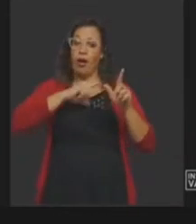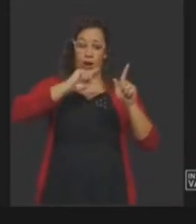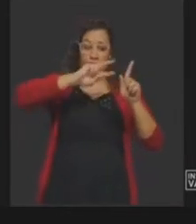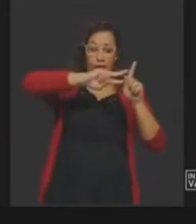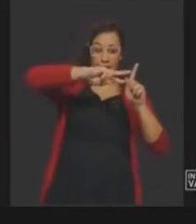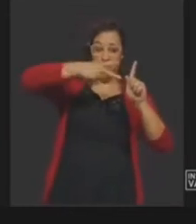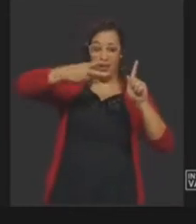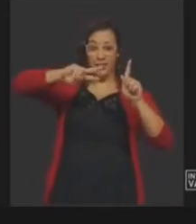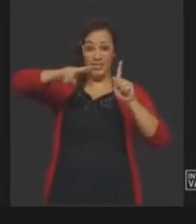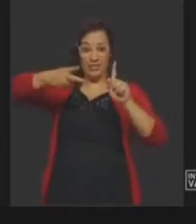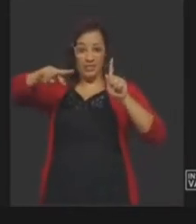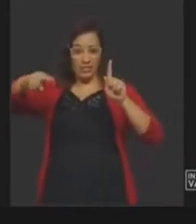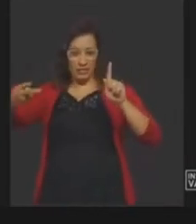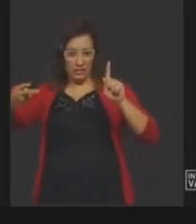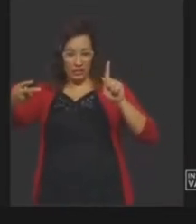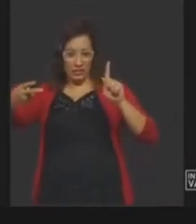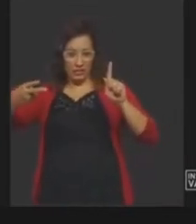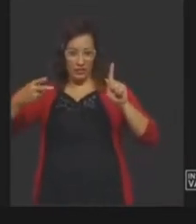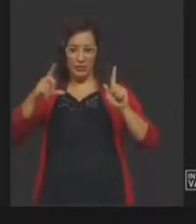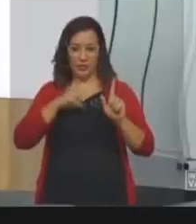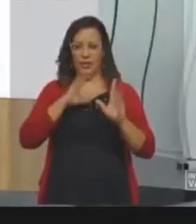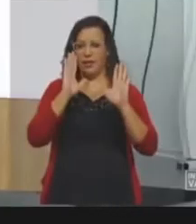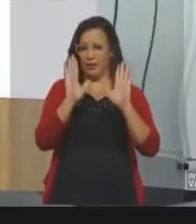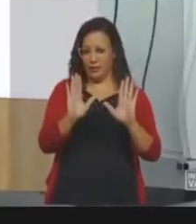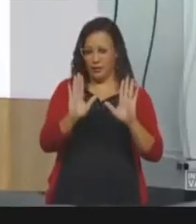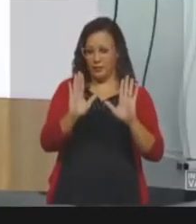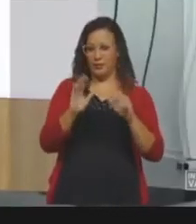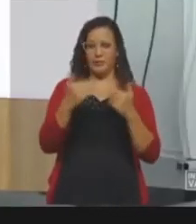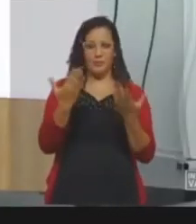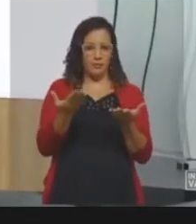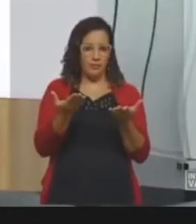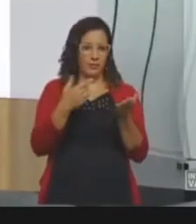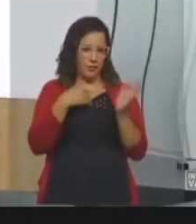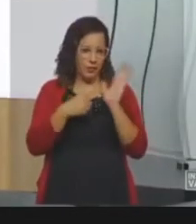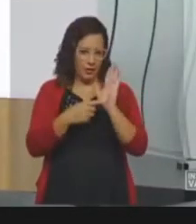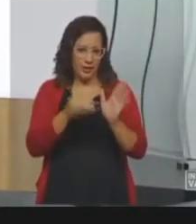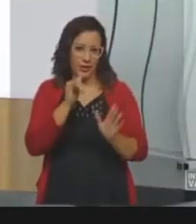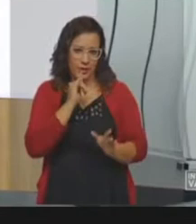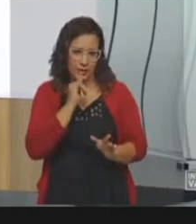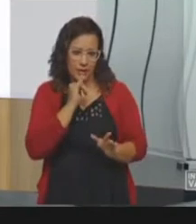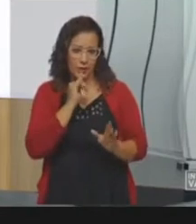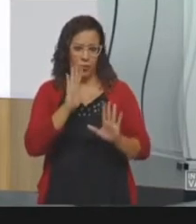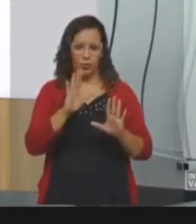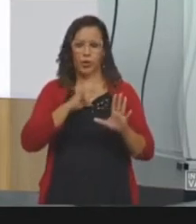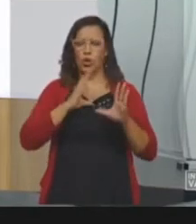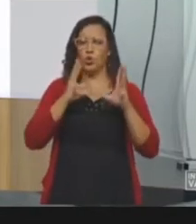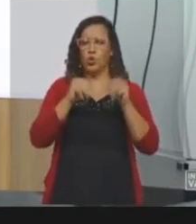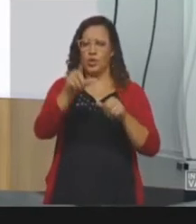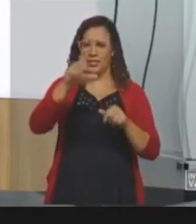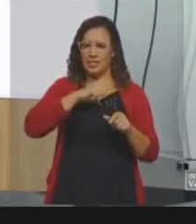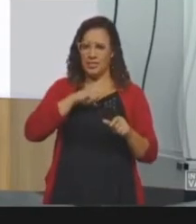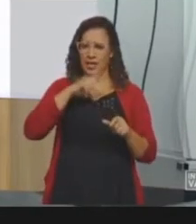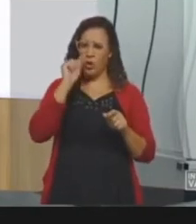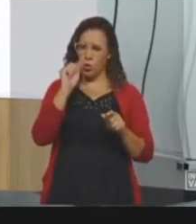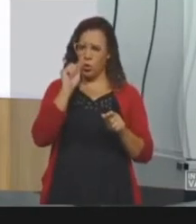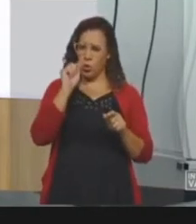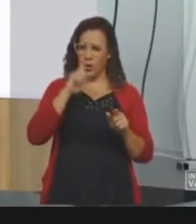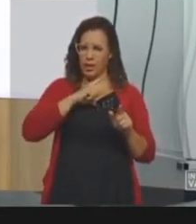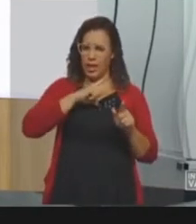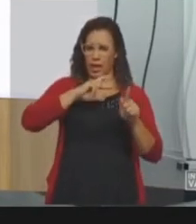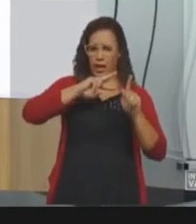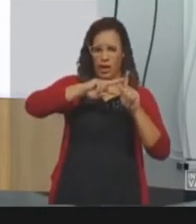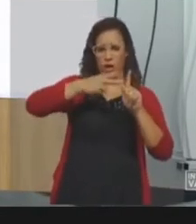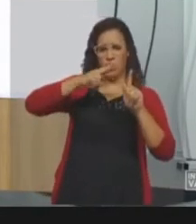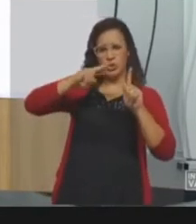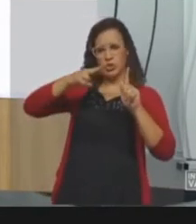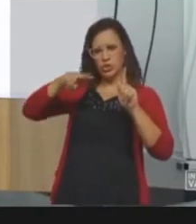que ele tem. E essa é a ideia, então, de genótipo. Todos os genes que você tem, cada gene,